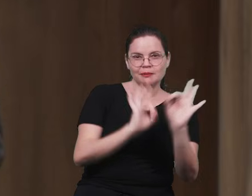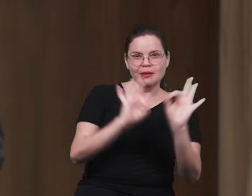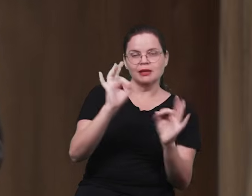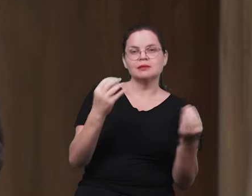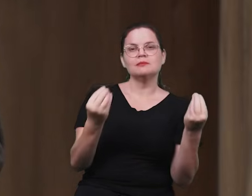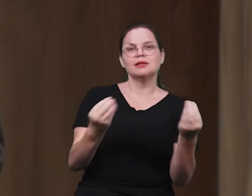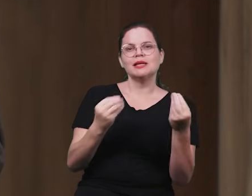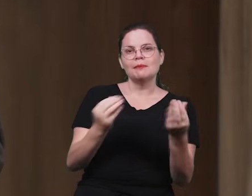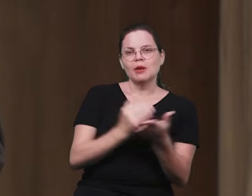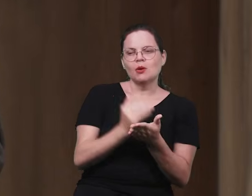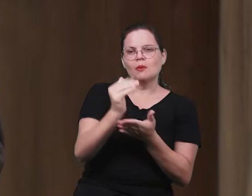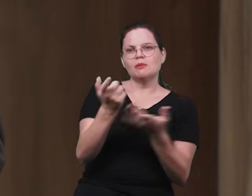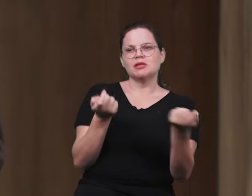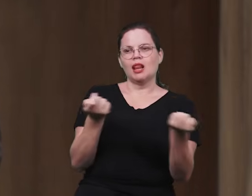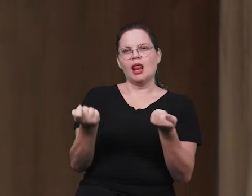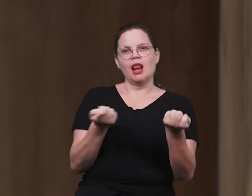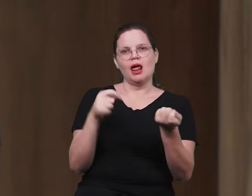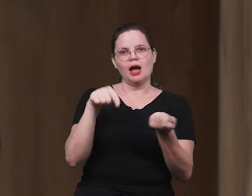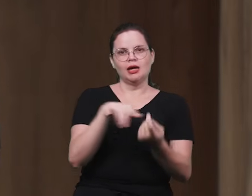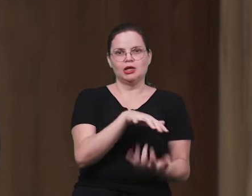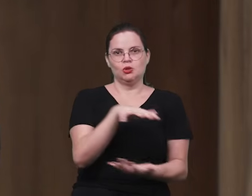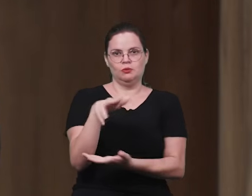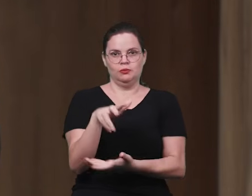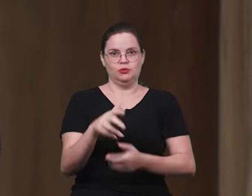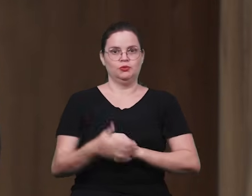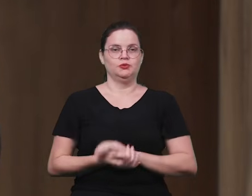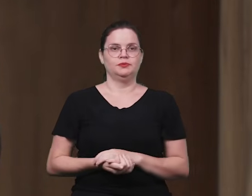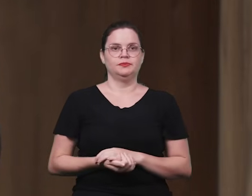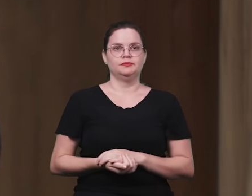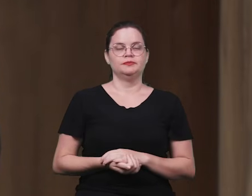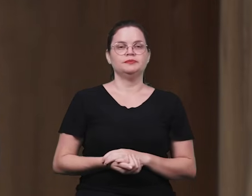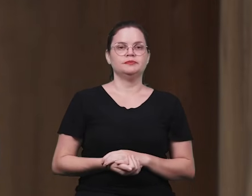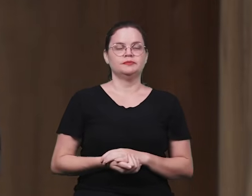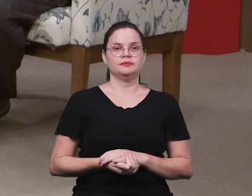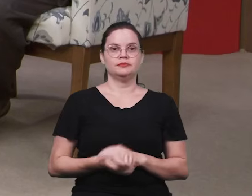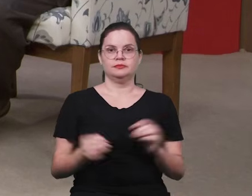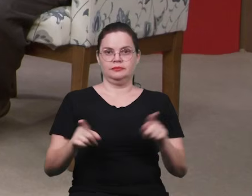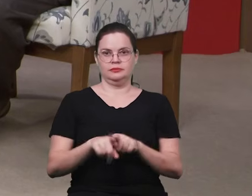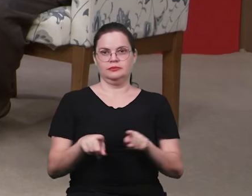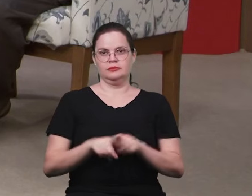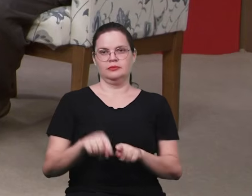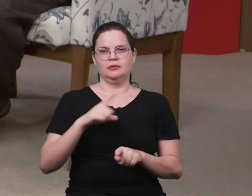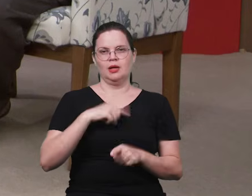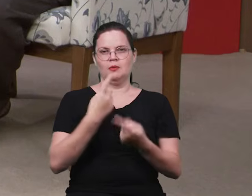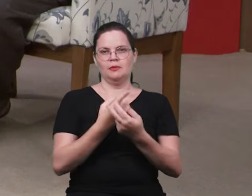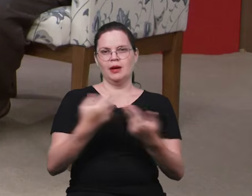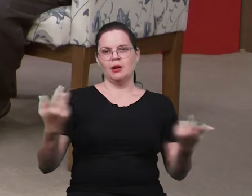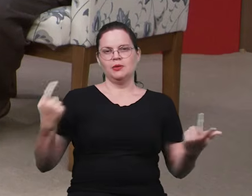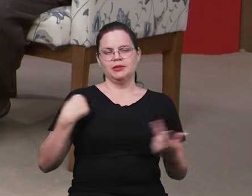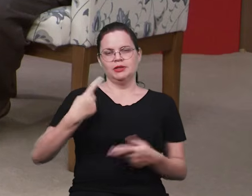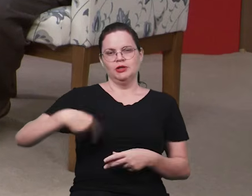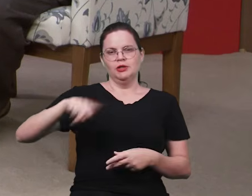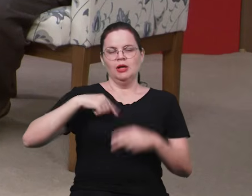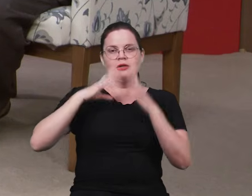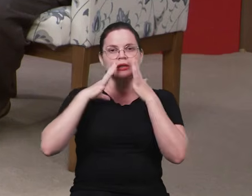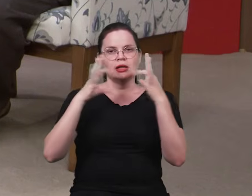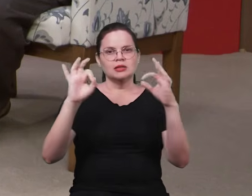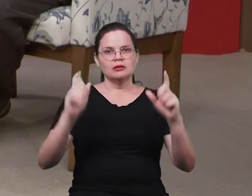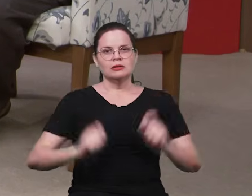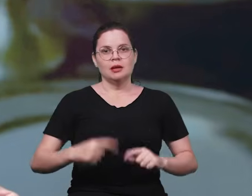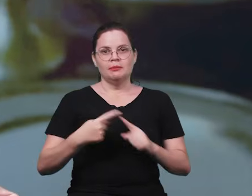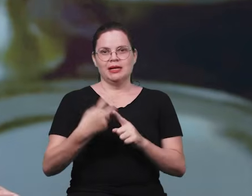reinar neste mundo. Agora, uma coisa que chama atenção, se nós fizermos menção